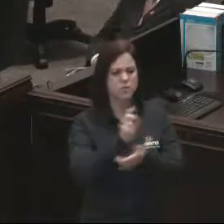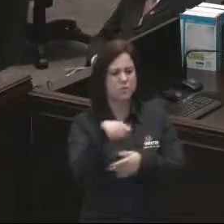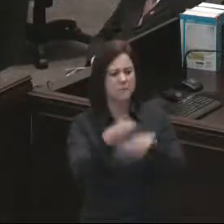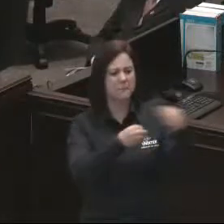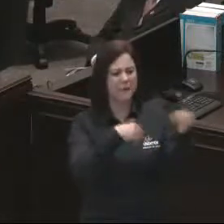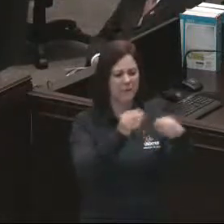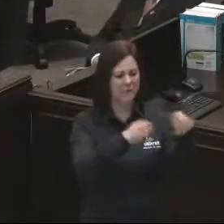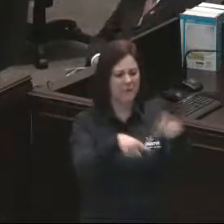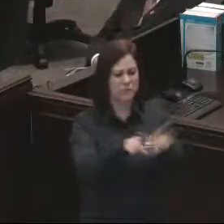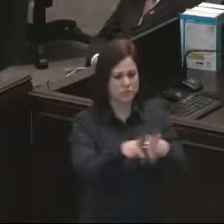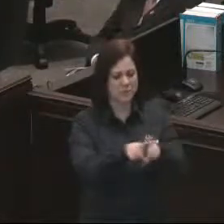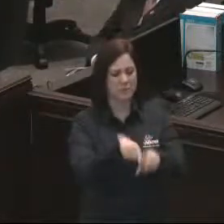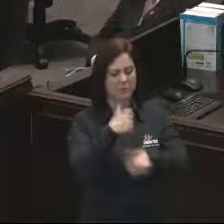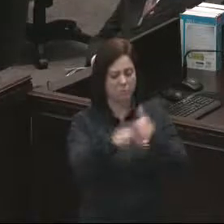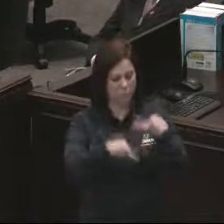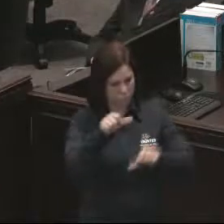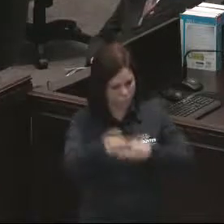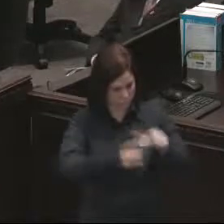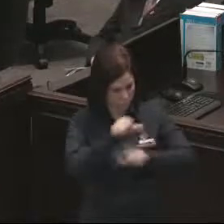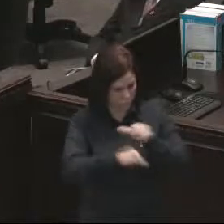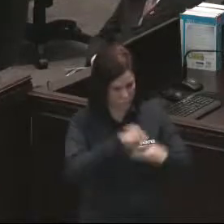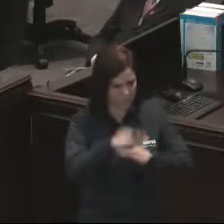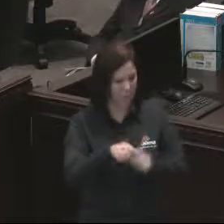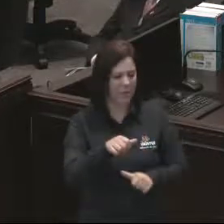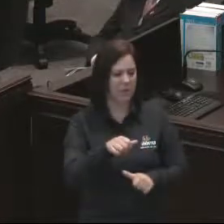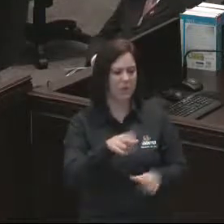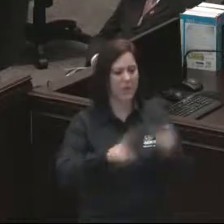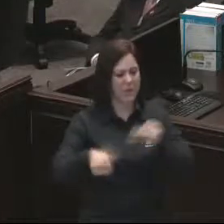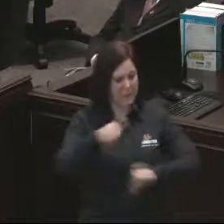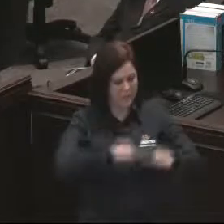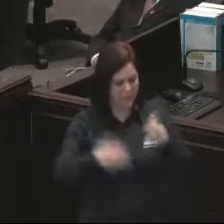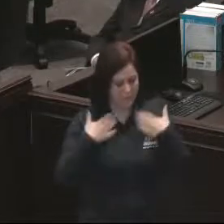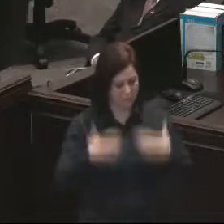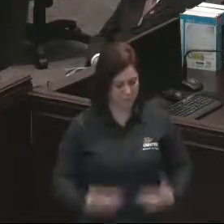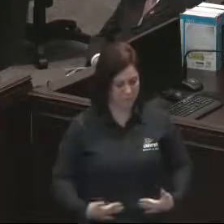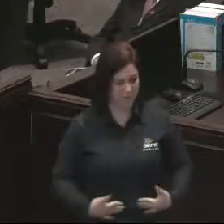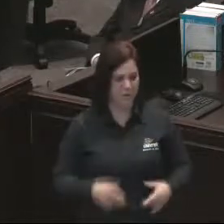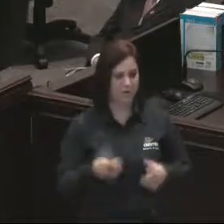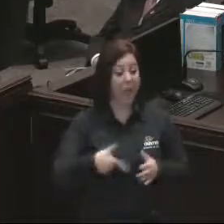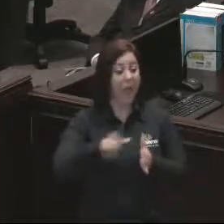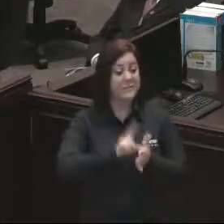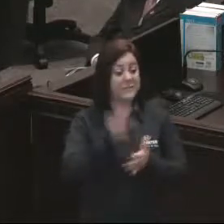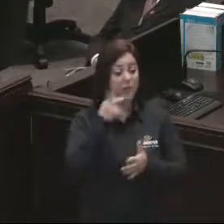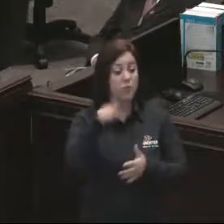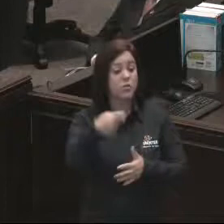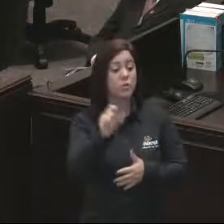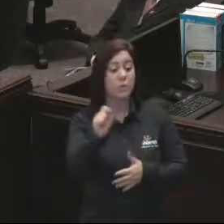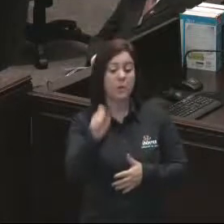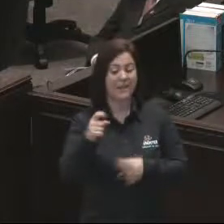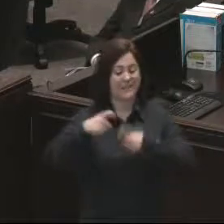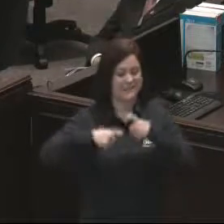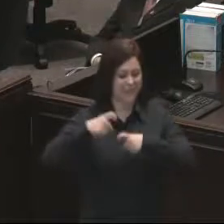dá um efeito hormonal feminino também. A palestra anterior foi sobre sexualidade. Eu, particularmente, não vejo